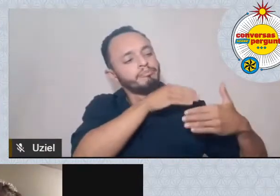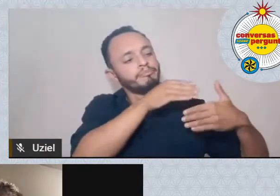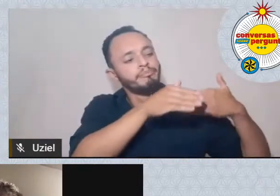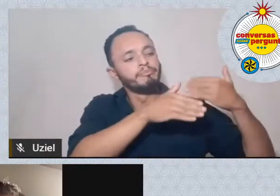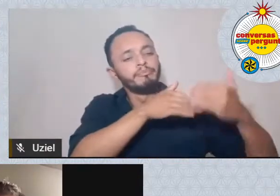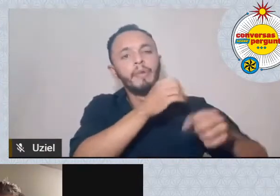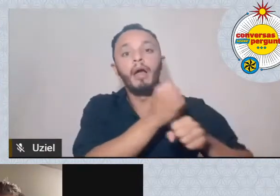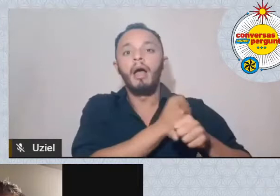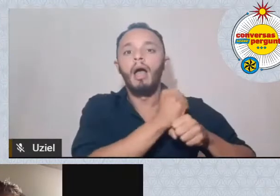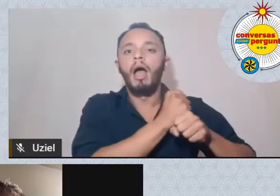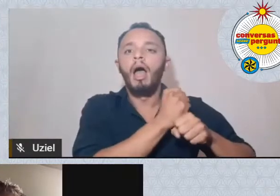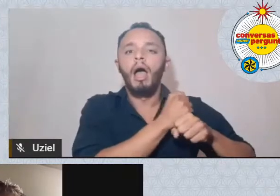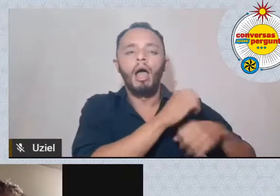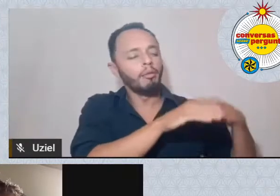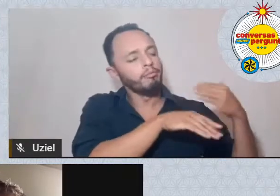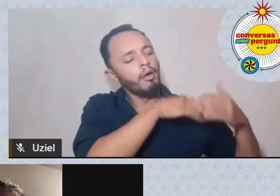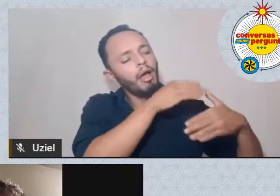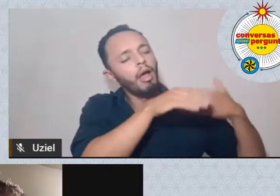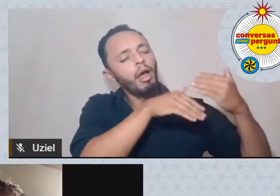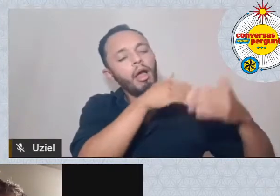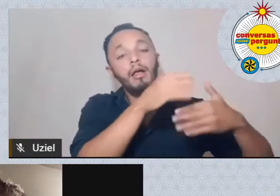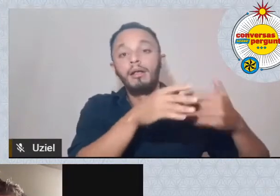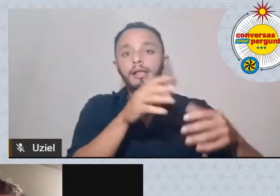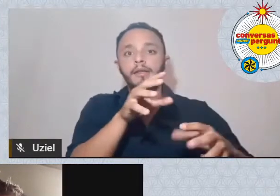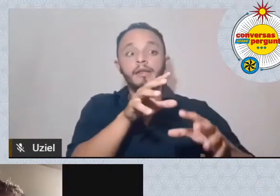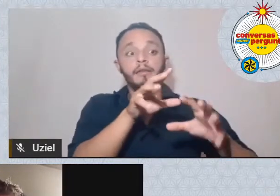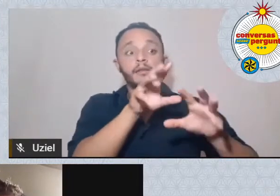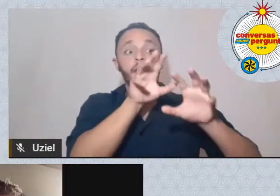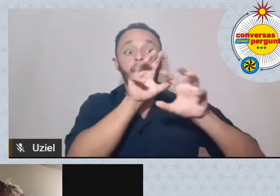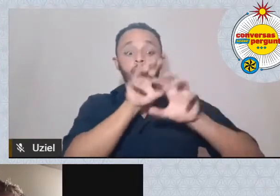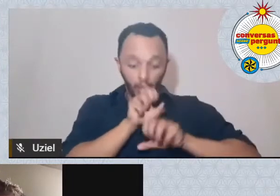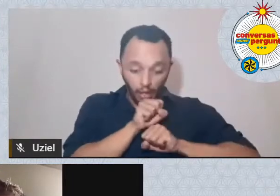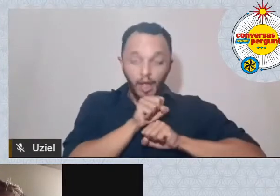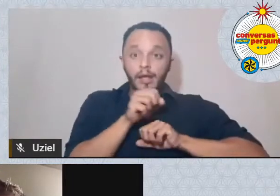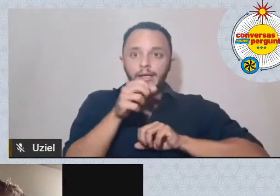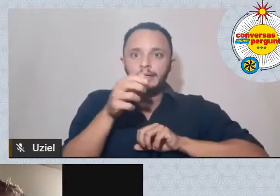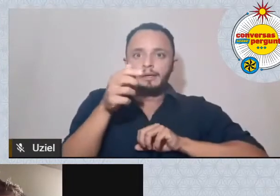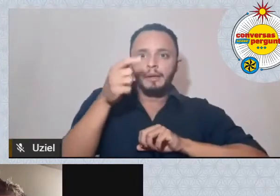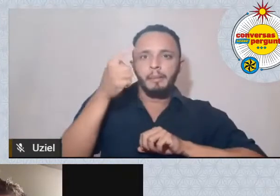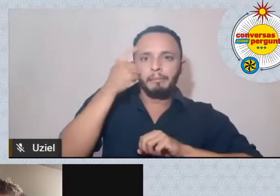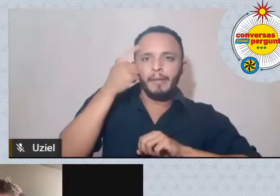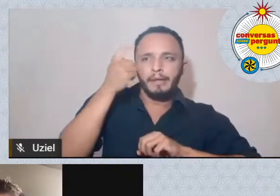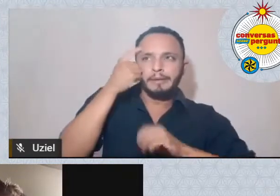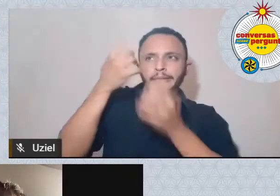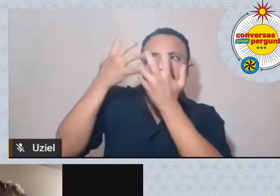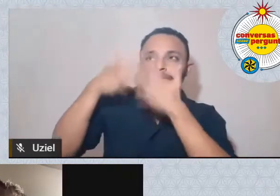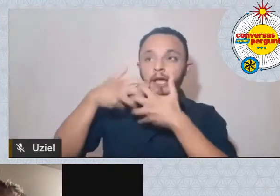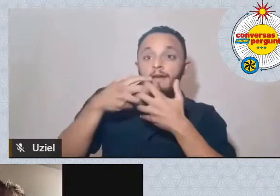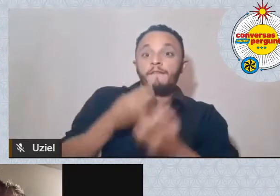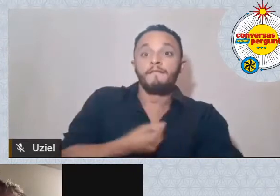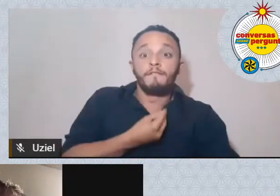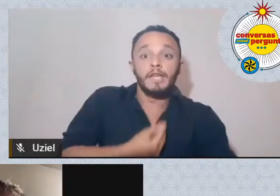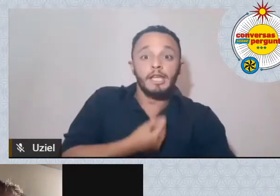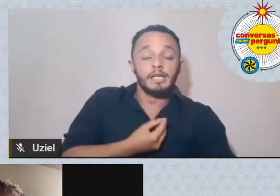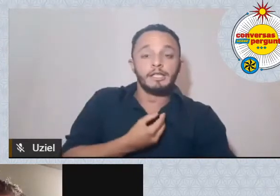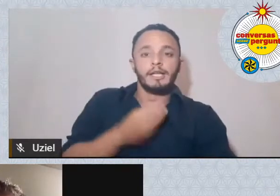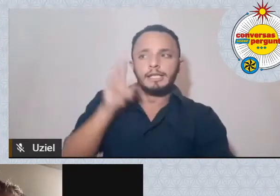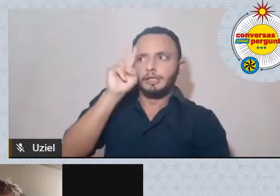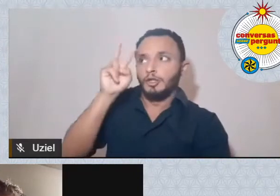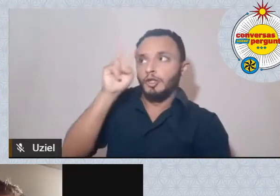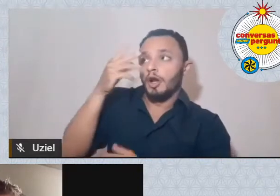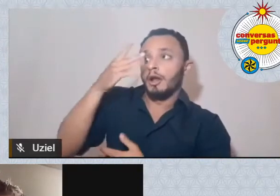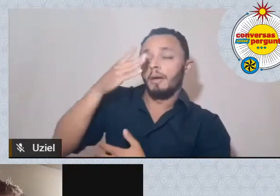e vai marcar a gente com talvez uma mudança no nosso curso histórico no sentido